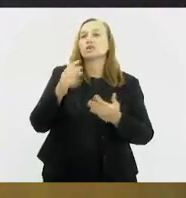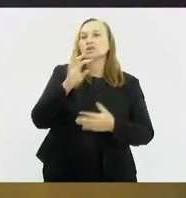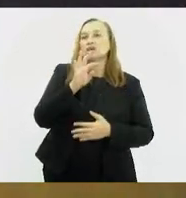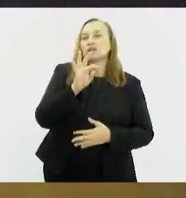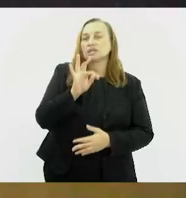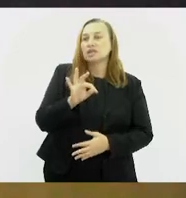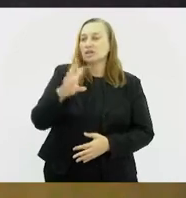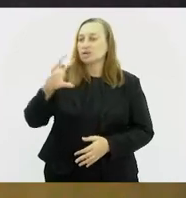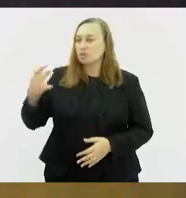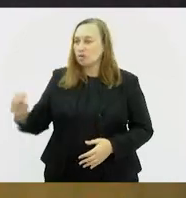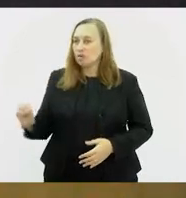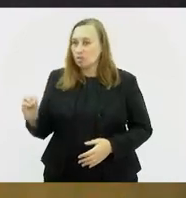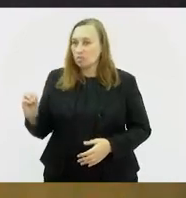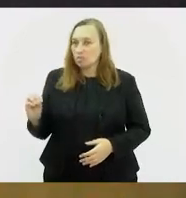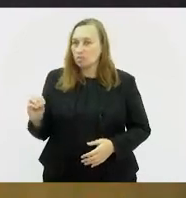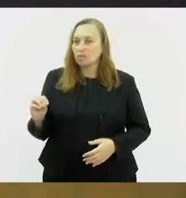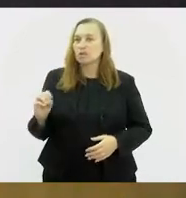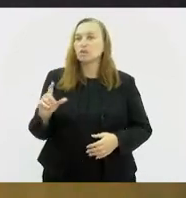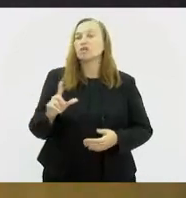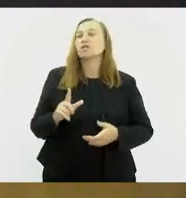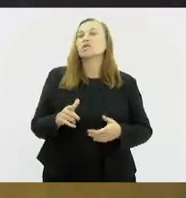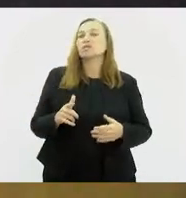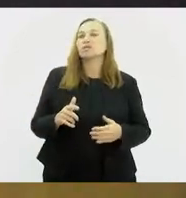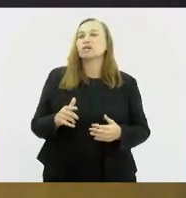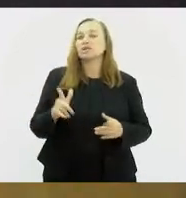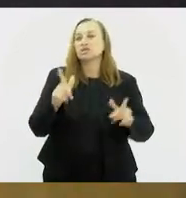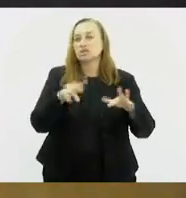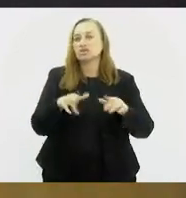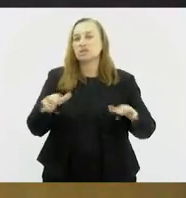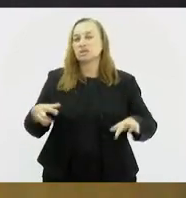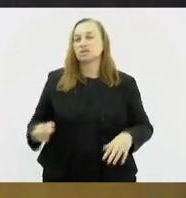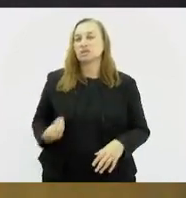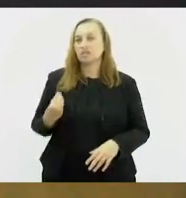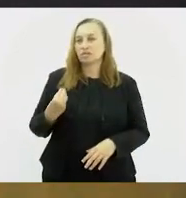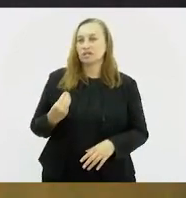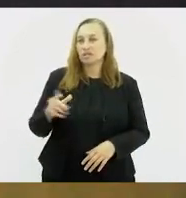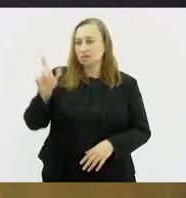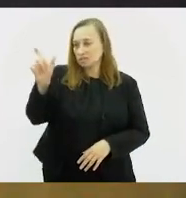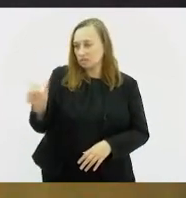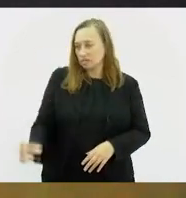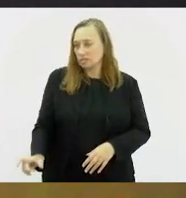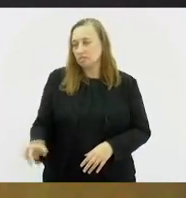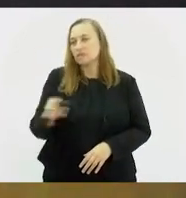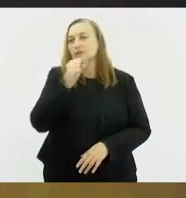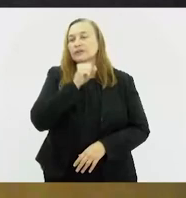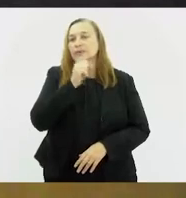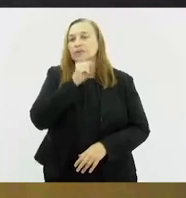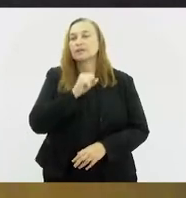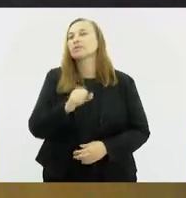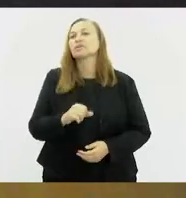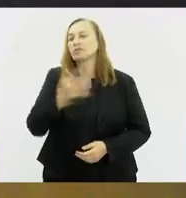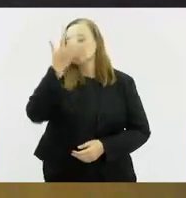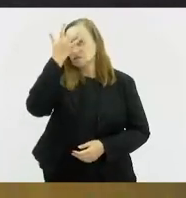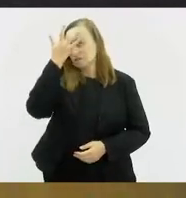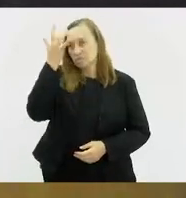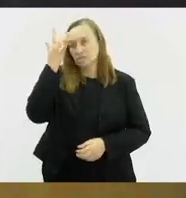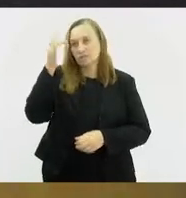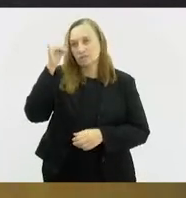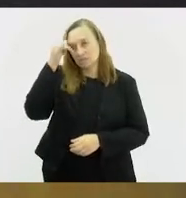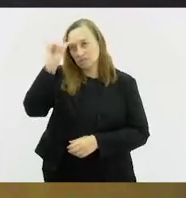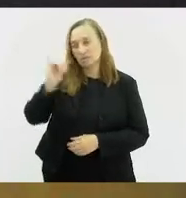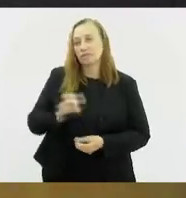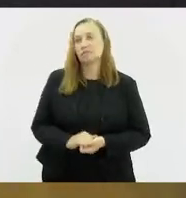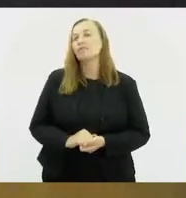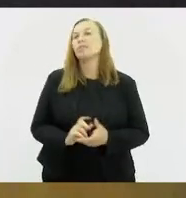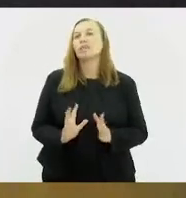diversas áreas da gerontologia, vai fazer toda a diferença na prevenção e na promoção dessa saúde mental. Eu acabo a minha